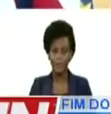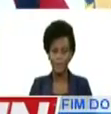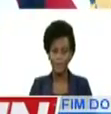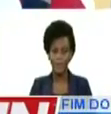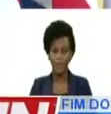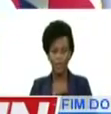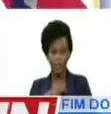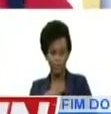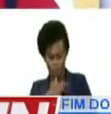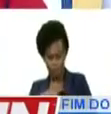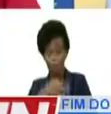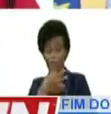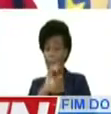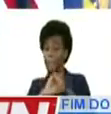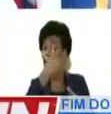fossem alcançados.